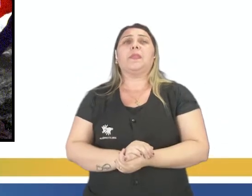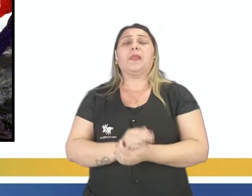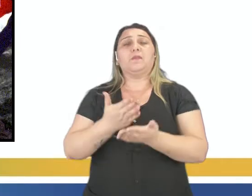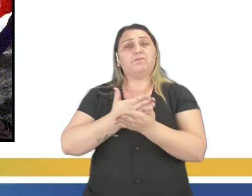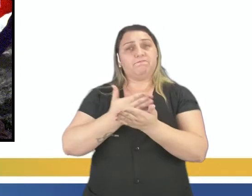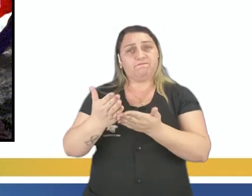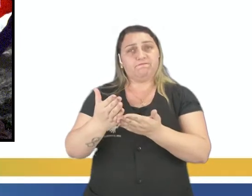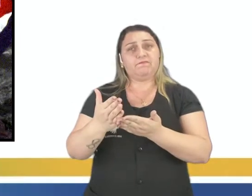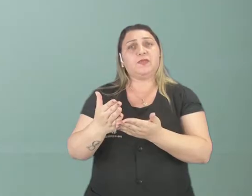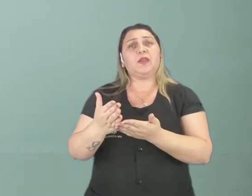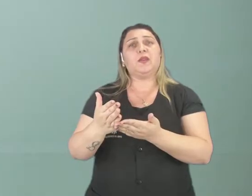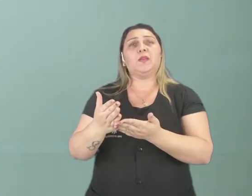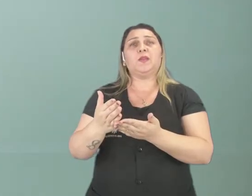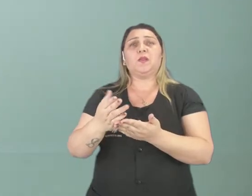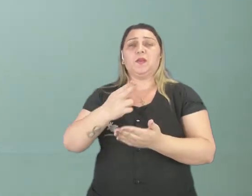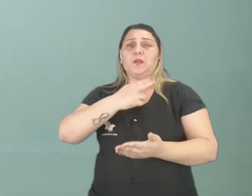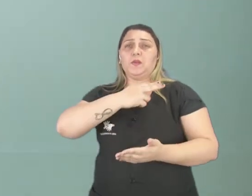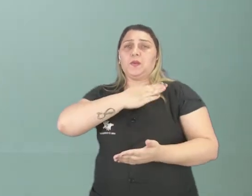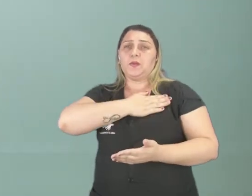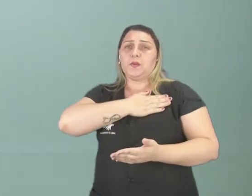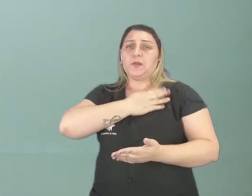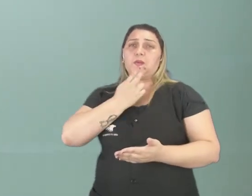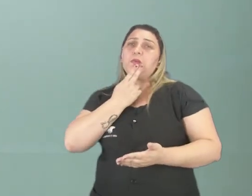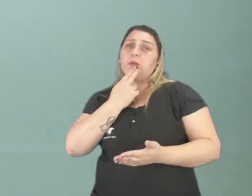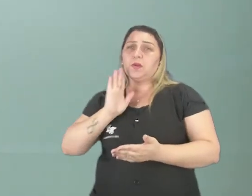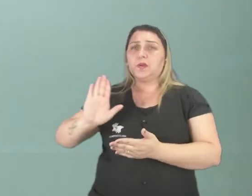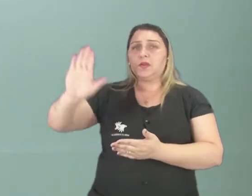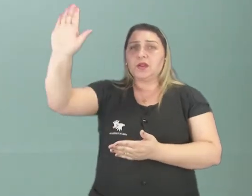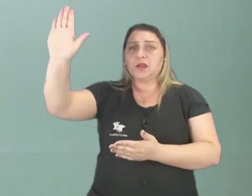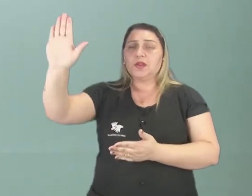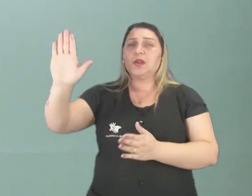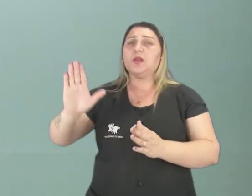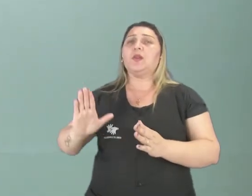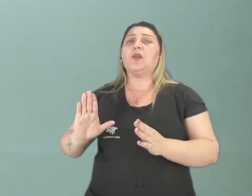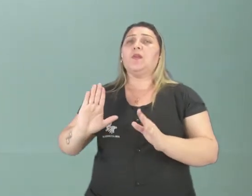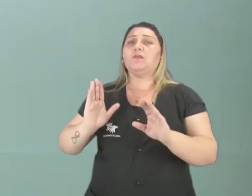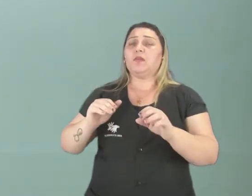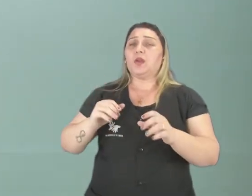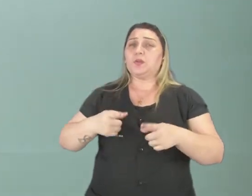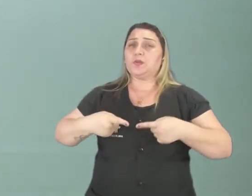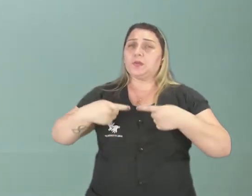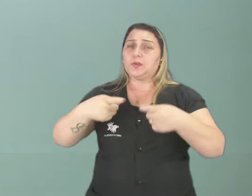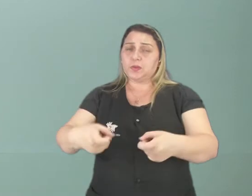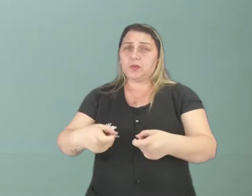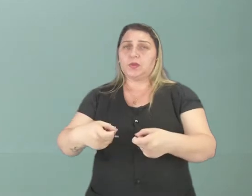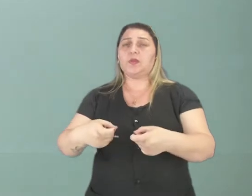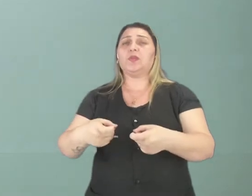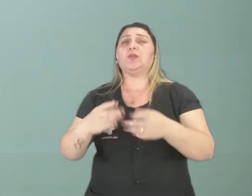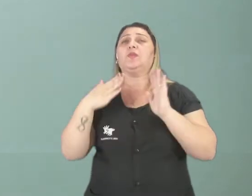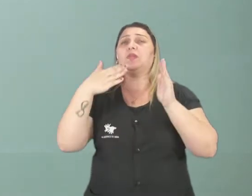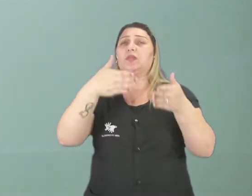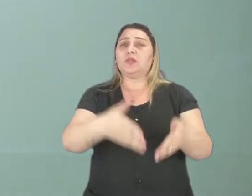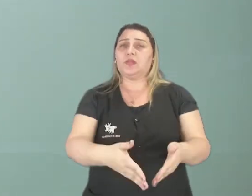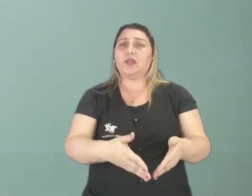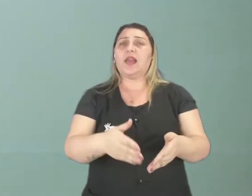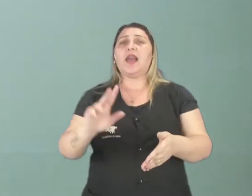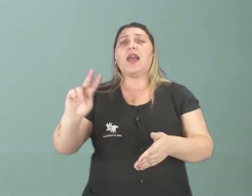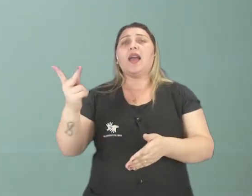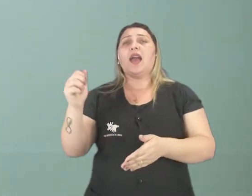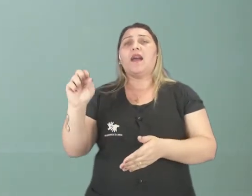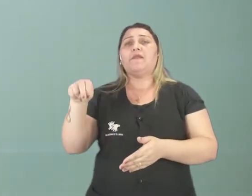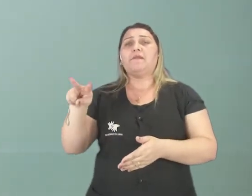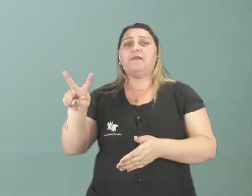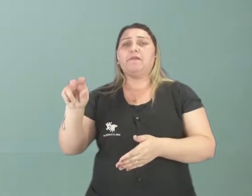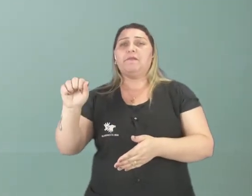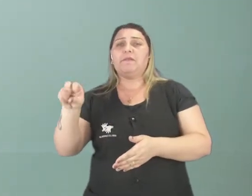partir daí, o Fidel ele vai orquestrando e a gente tem uma briga, uma luta, e eles acabam chegando aí a Havana, né? E